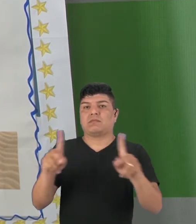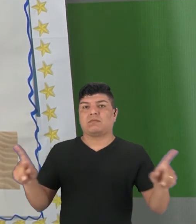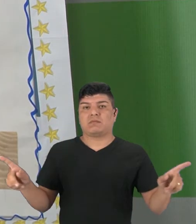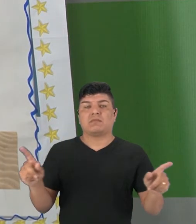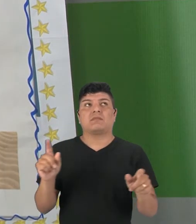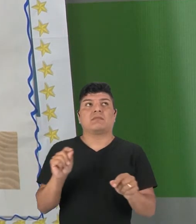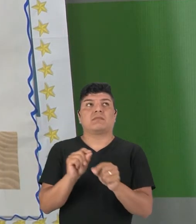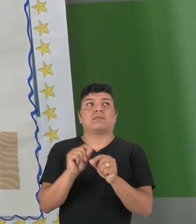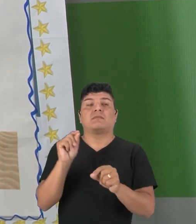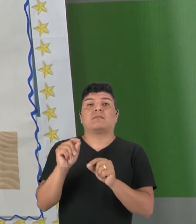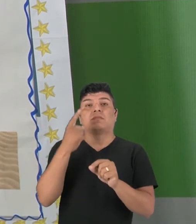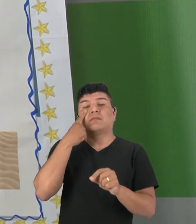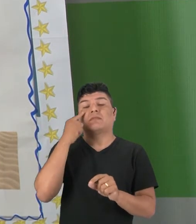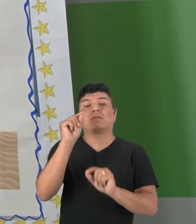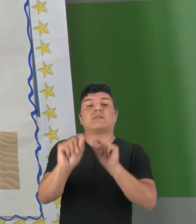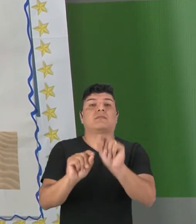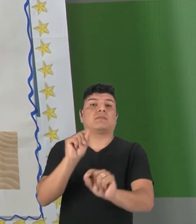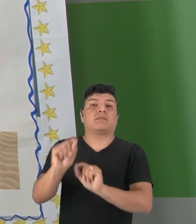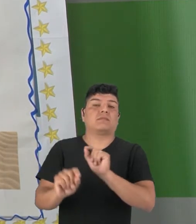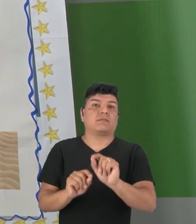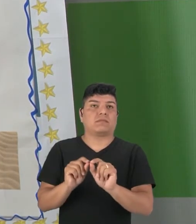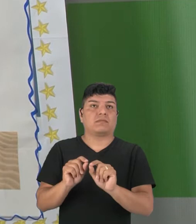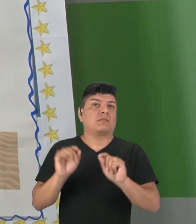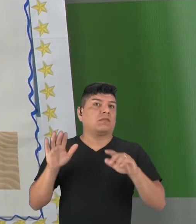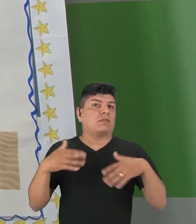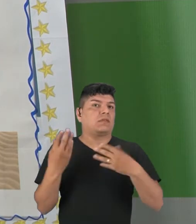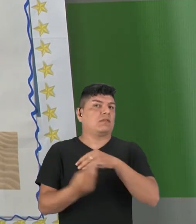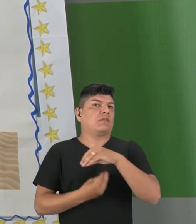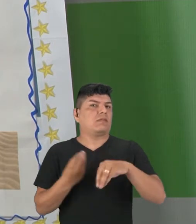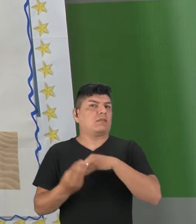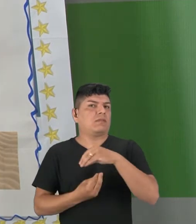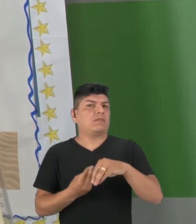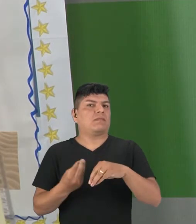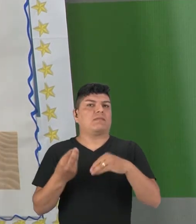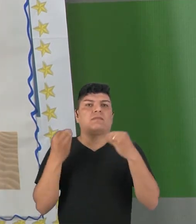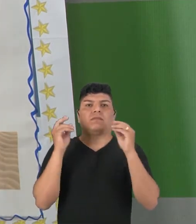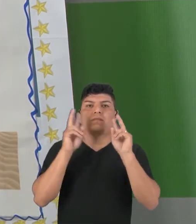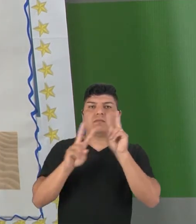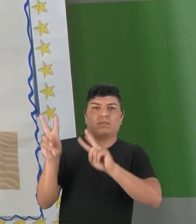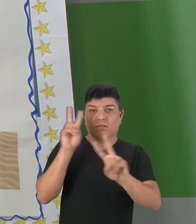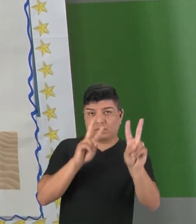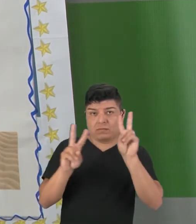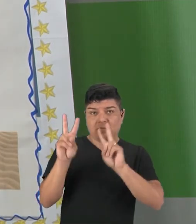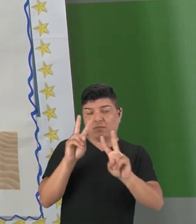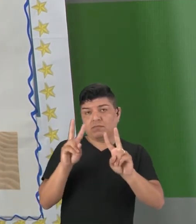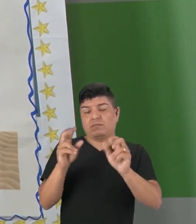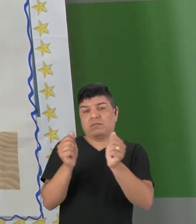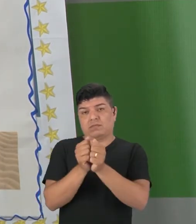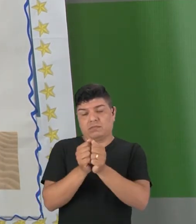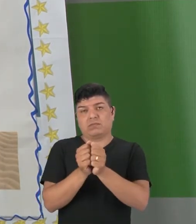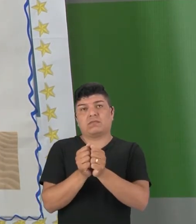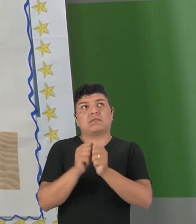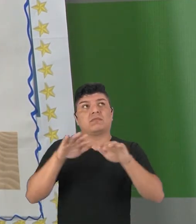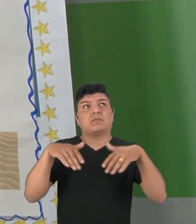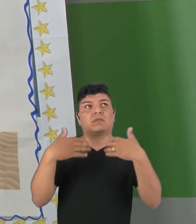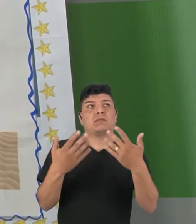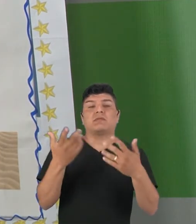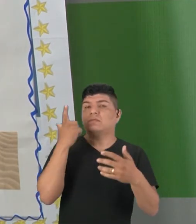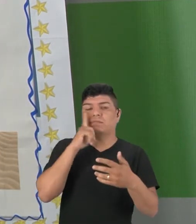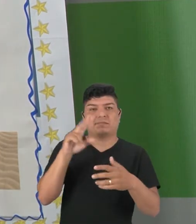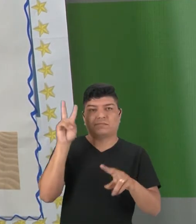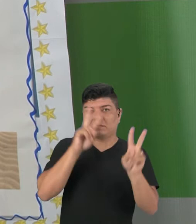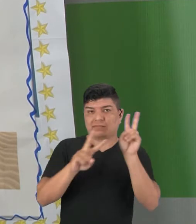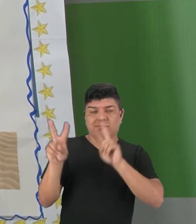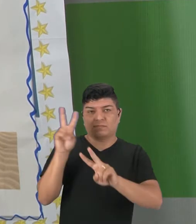vai ver o que fazendo essas experiências aqui, ó. Em quais misturas conseguimos visualizar os elementos que a compõem, em quais não